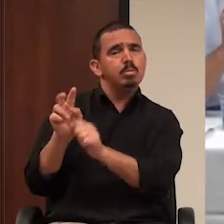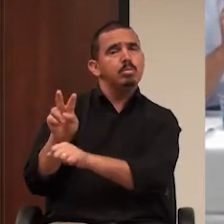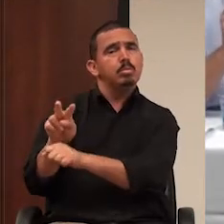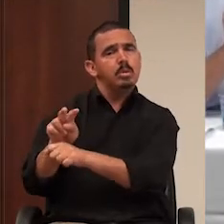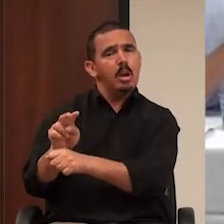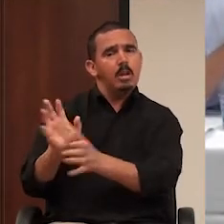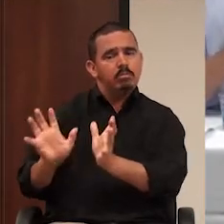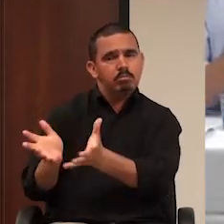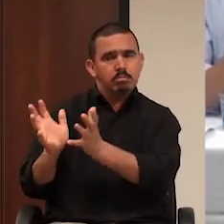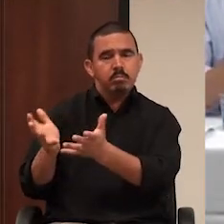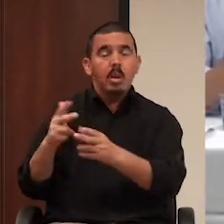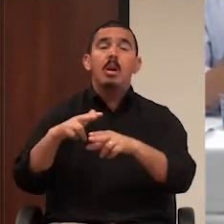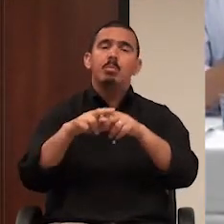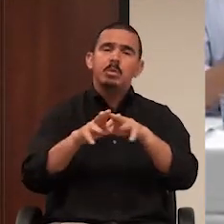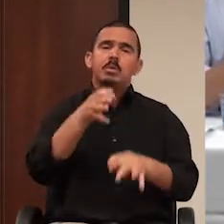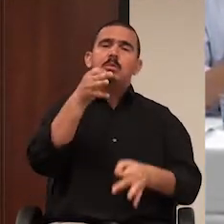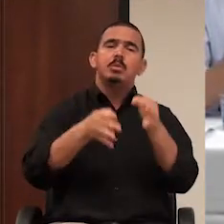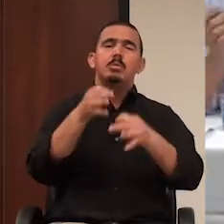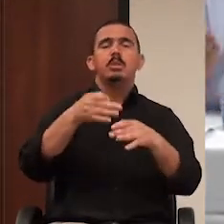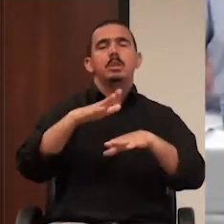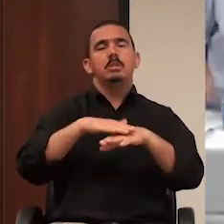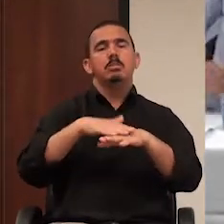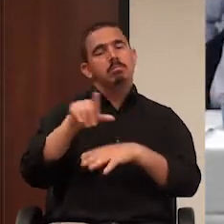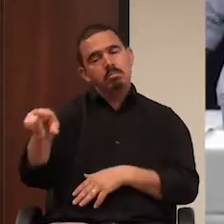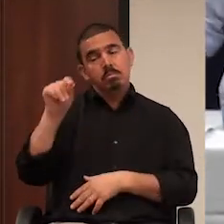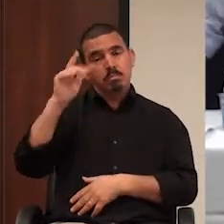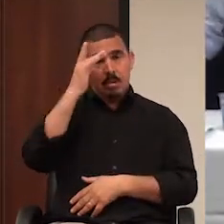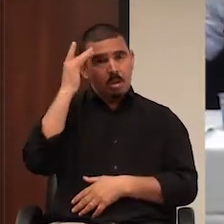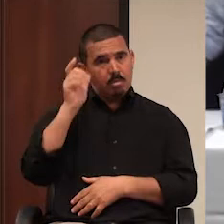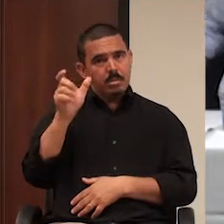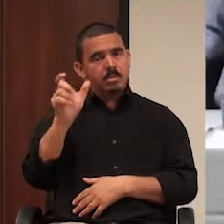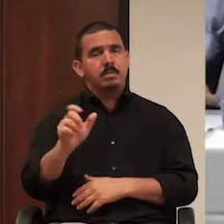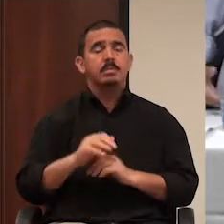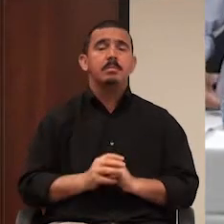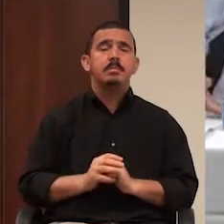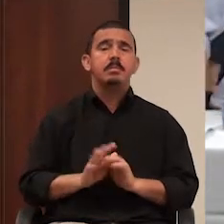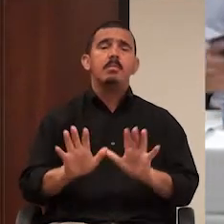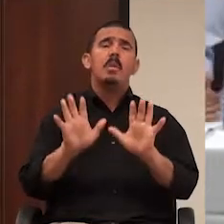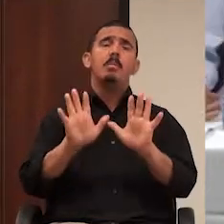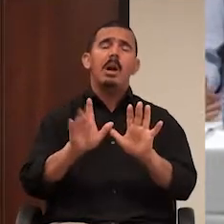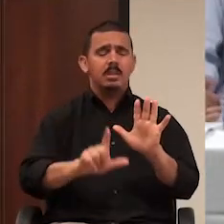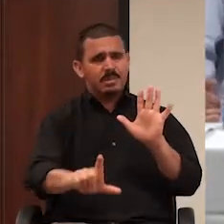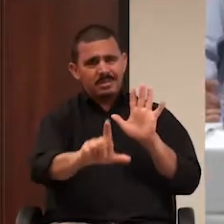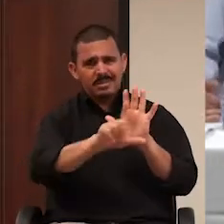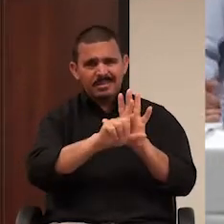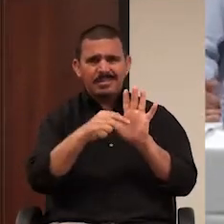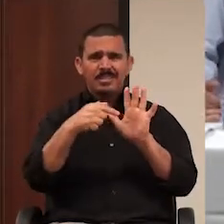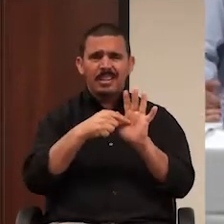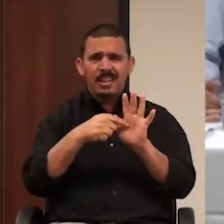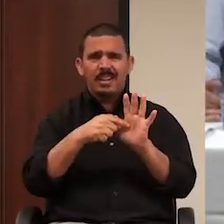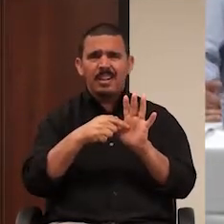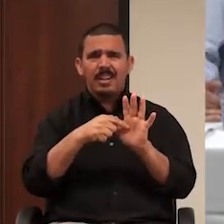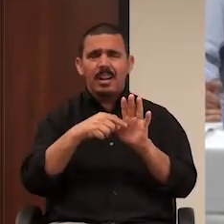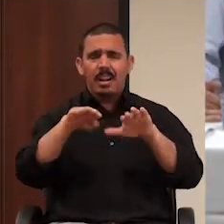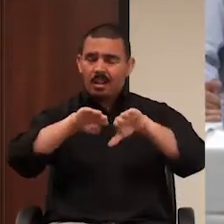E aí o juiz nomeia um curador. Só que como a lei deixou de relacionar a